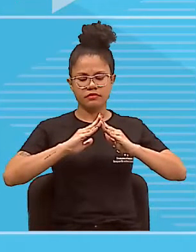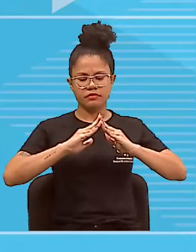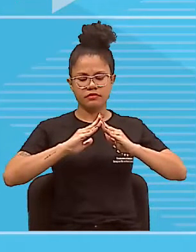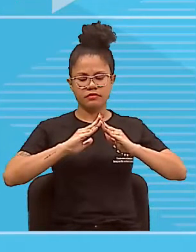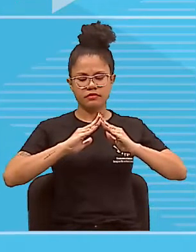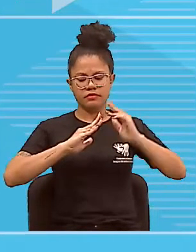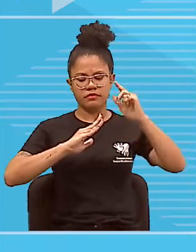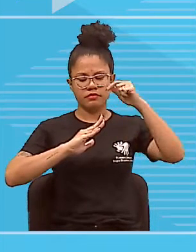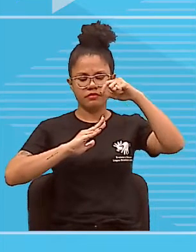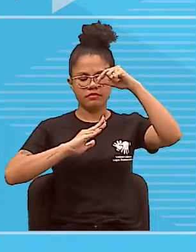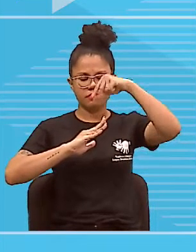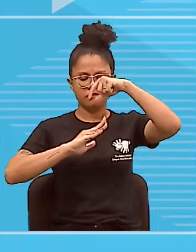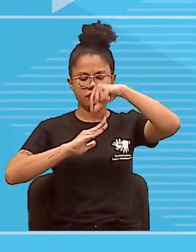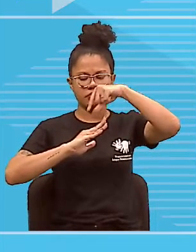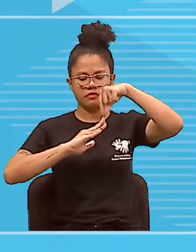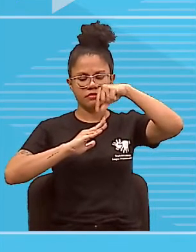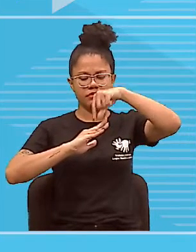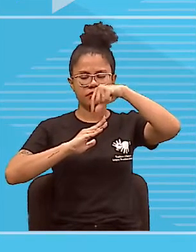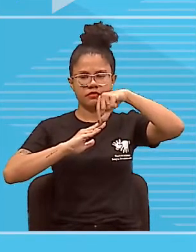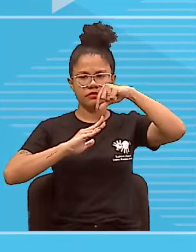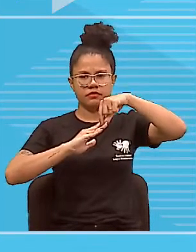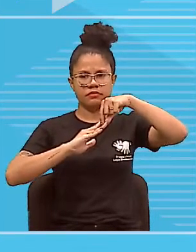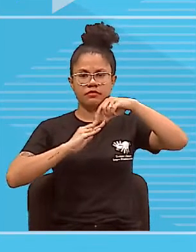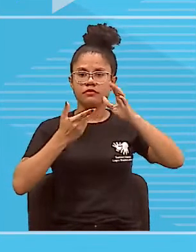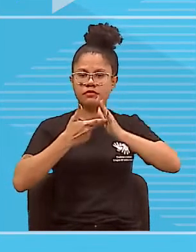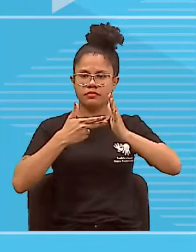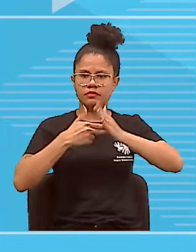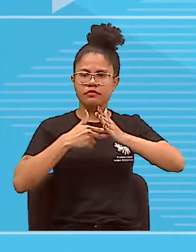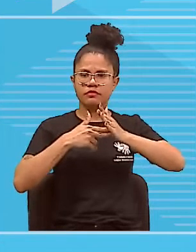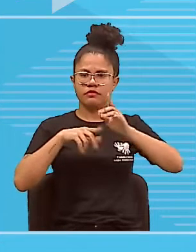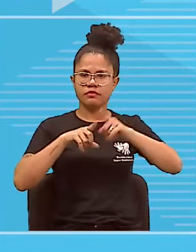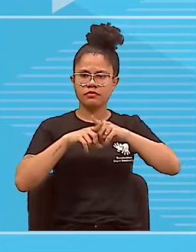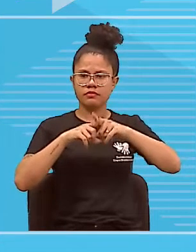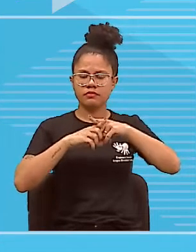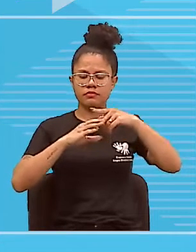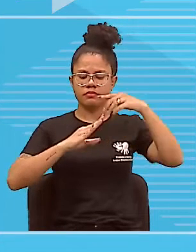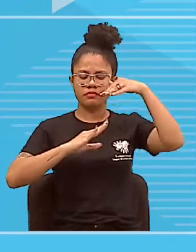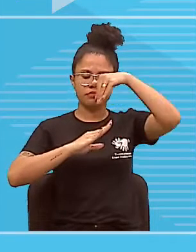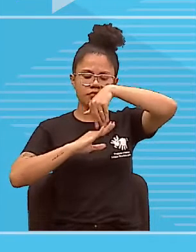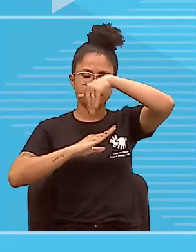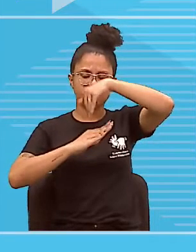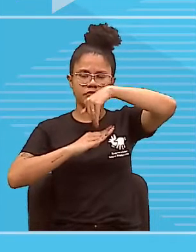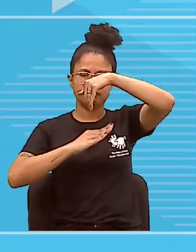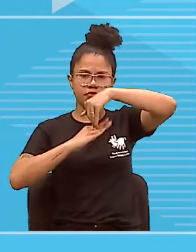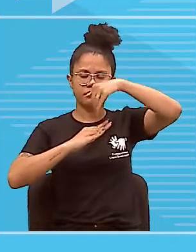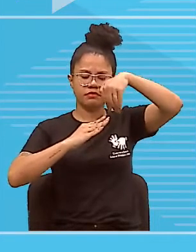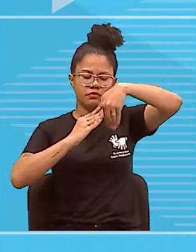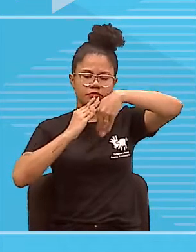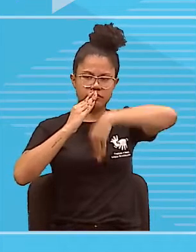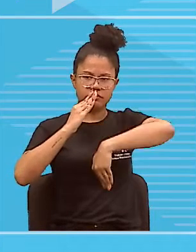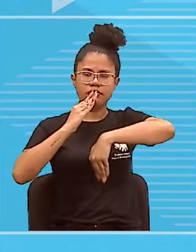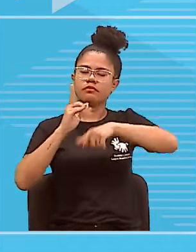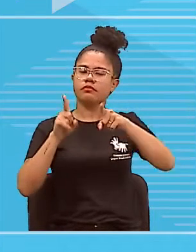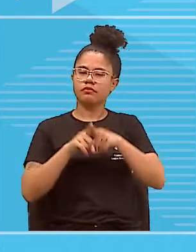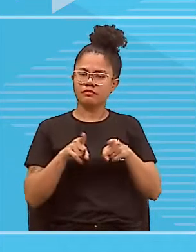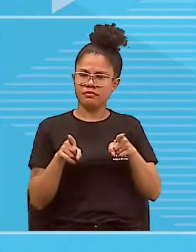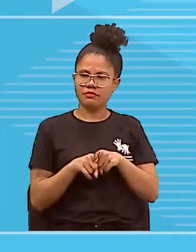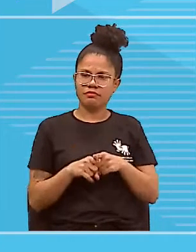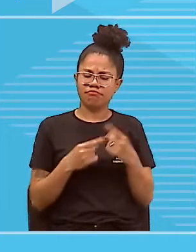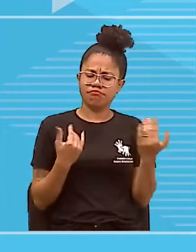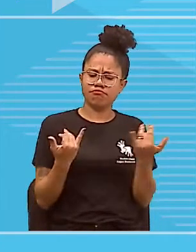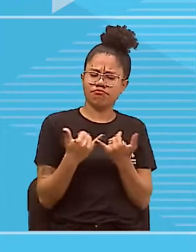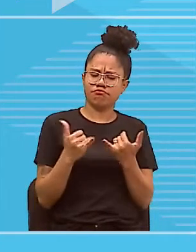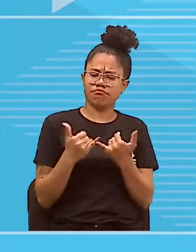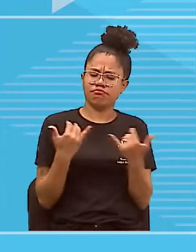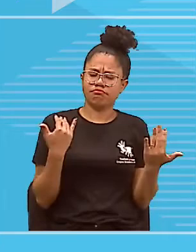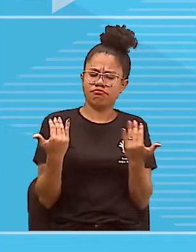de passar por obstáculos Então hikins já conseguiu associar